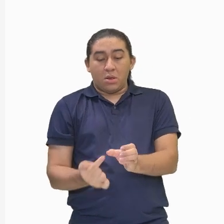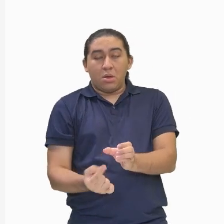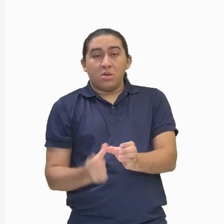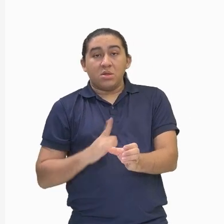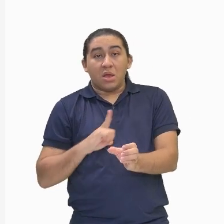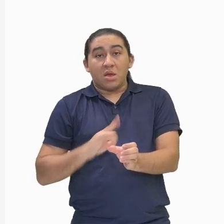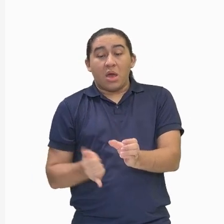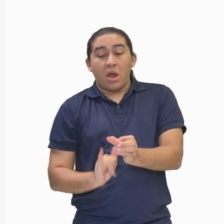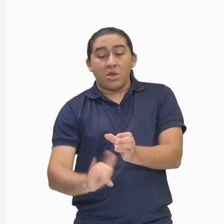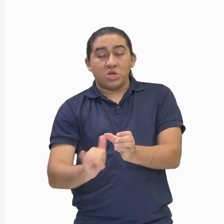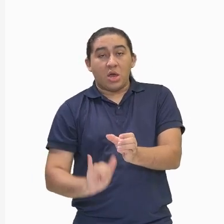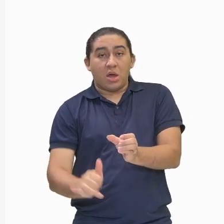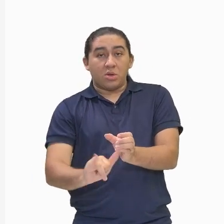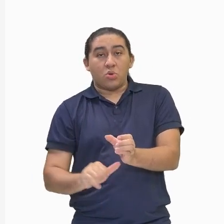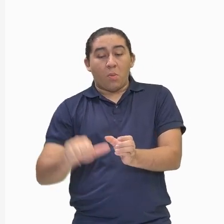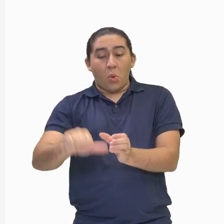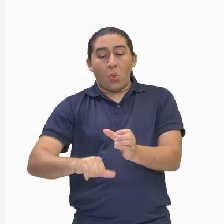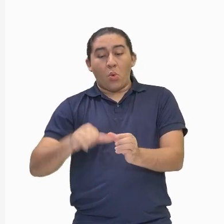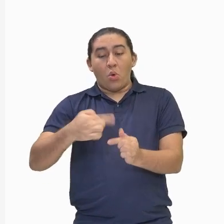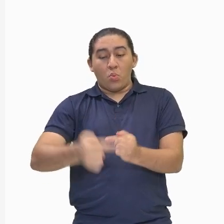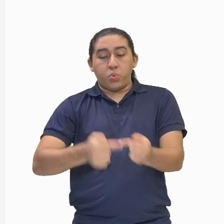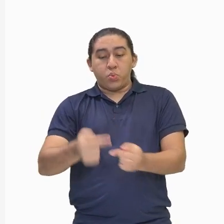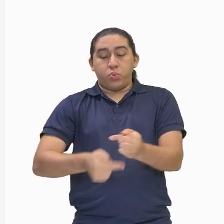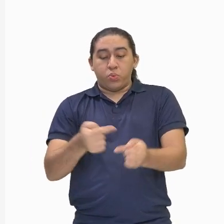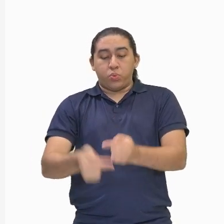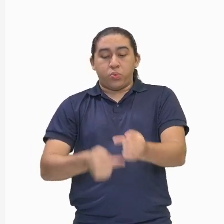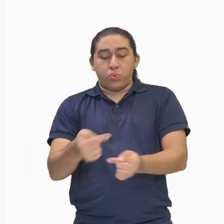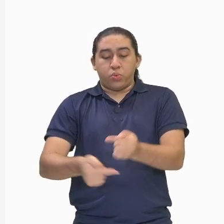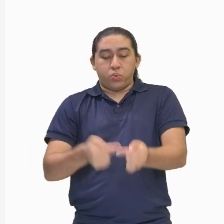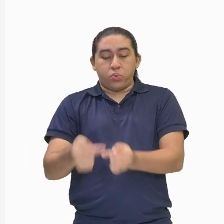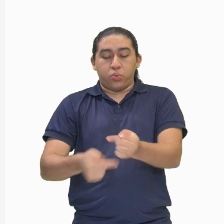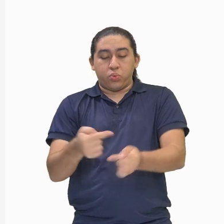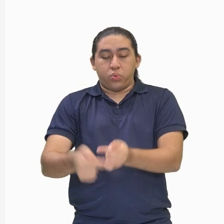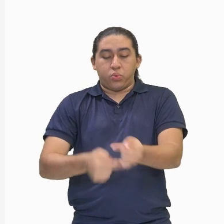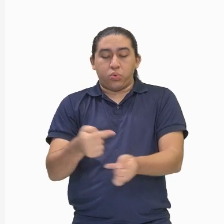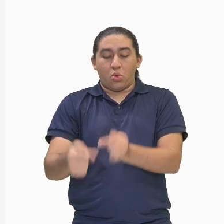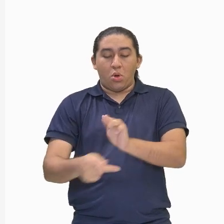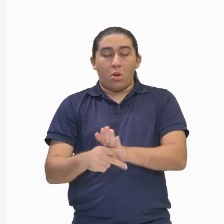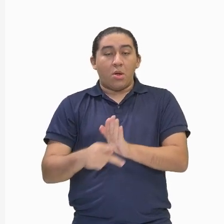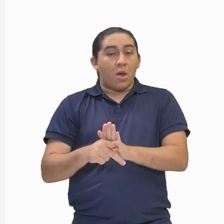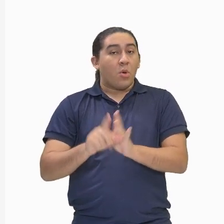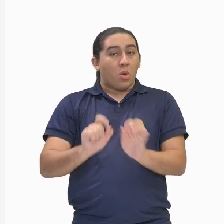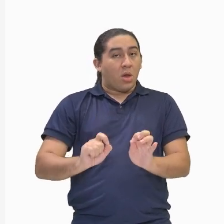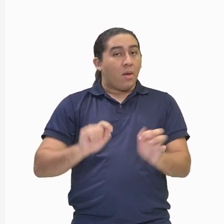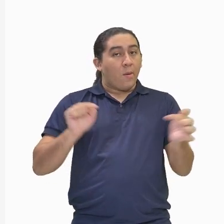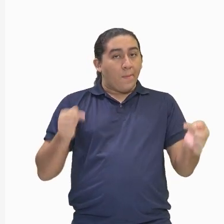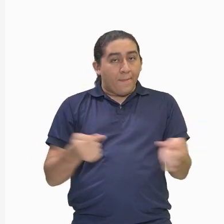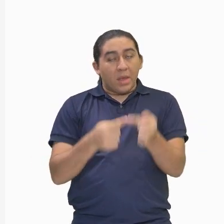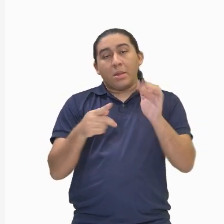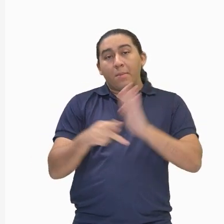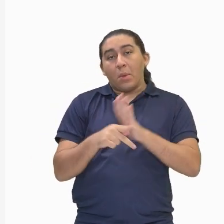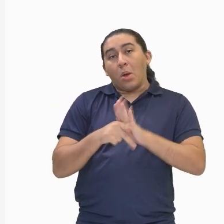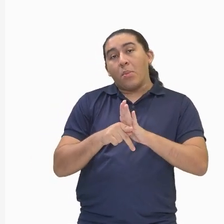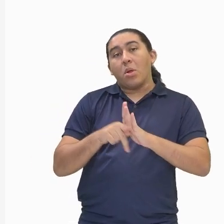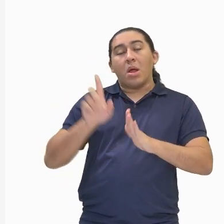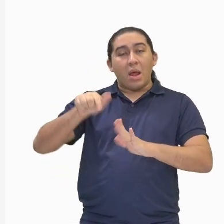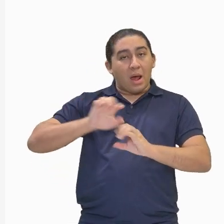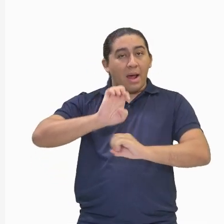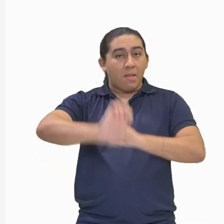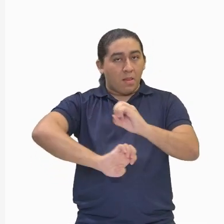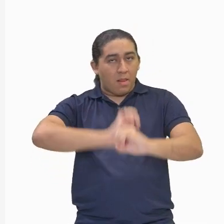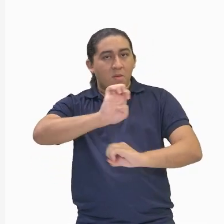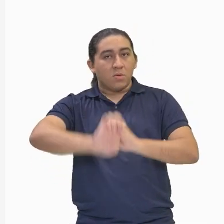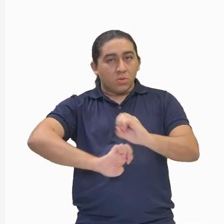processos que são processos do eletromagnetismo para transformar essa